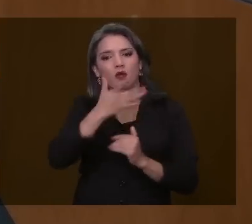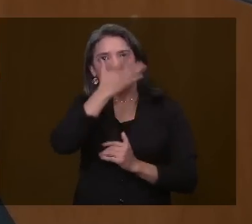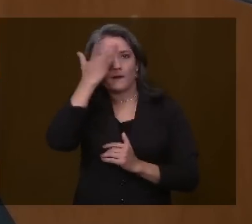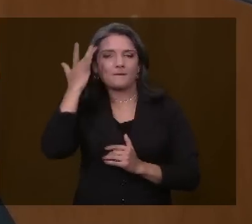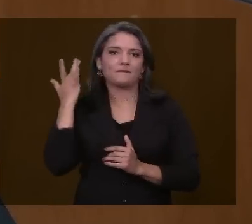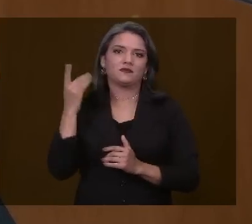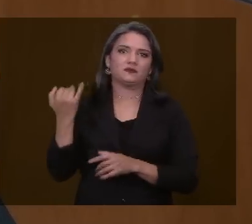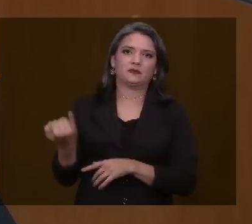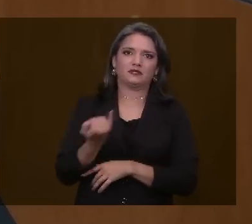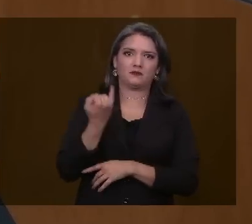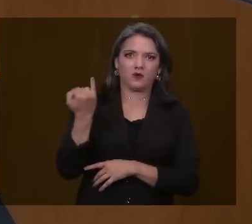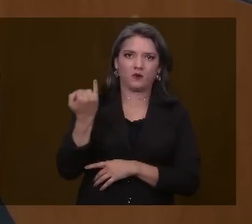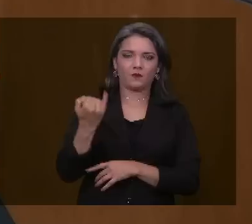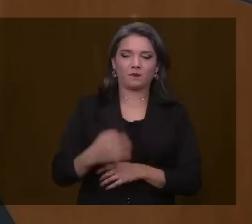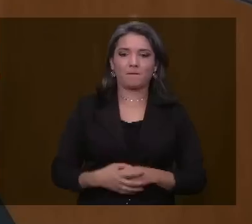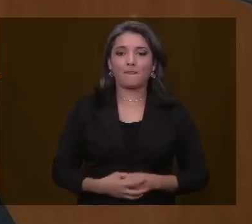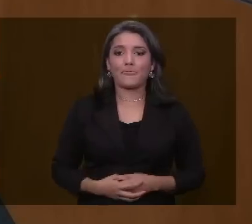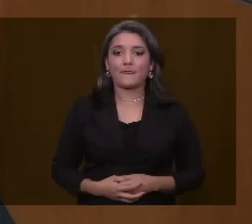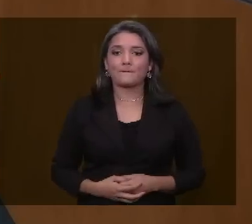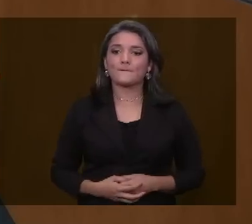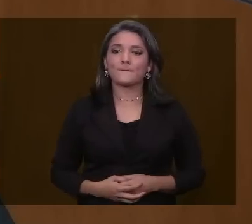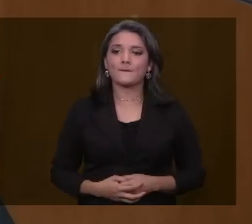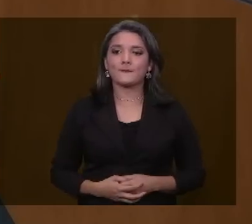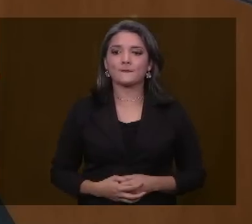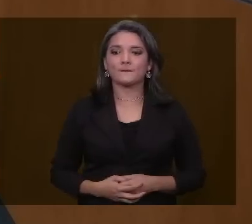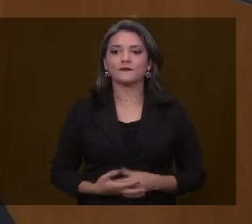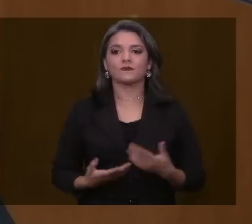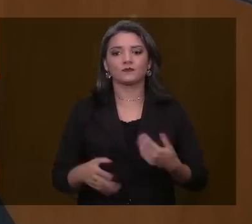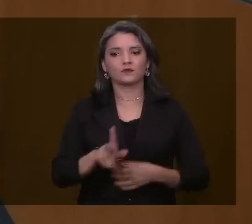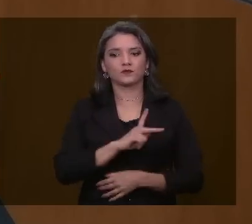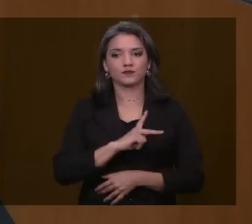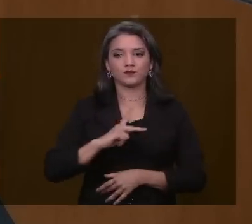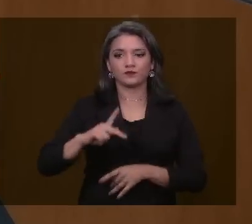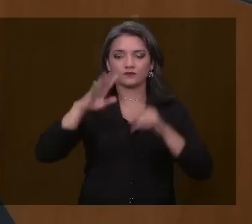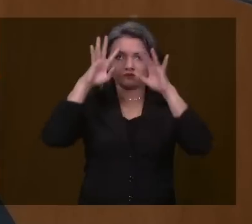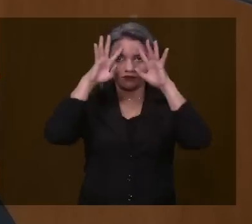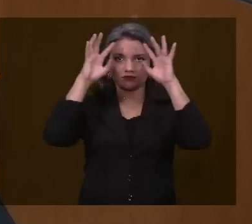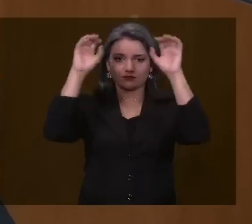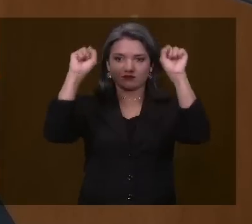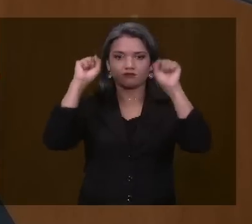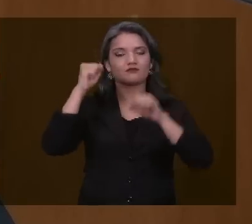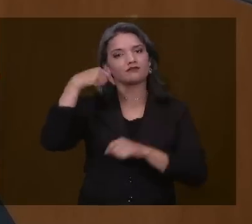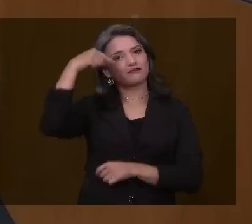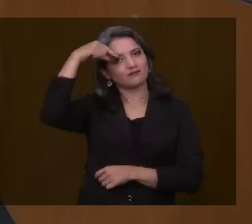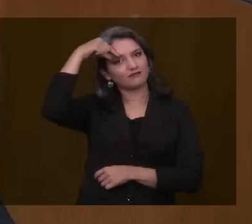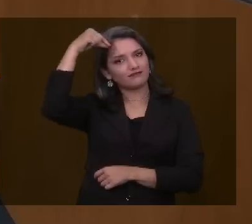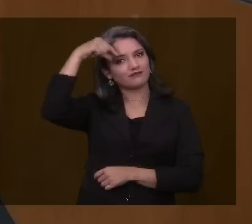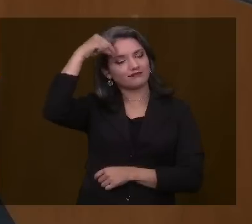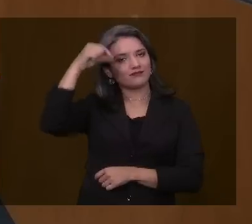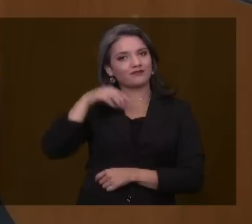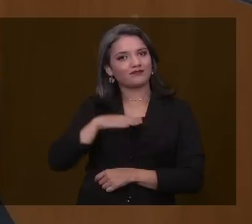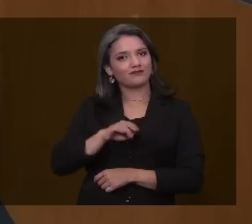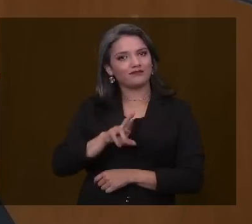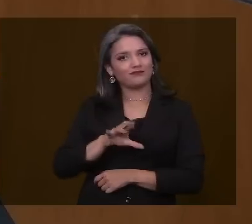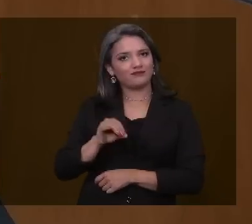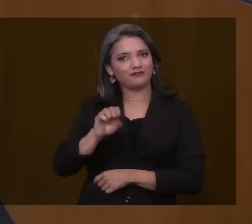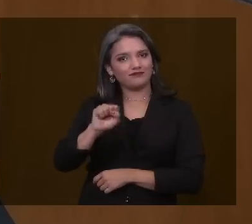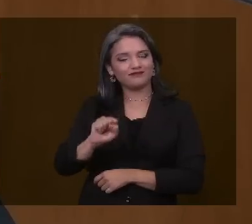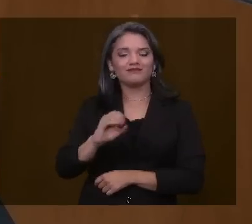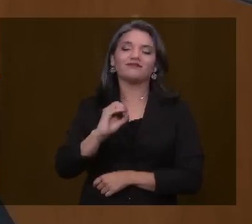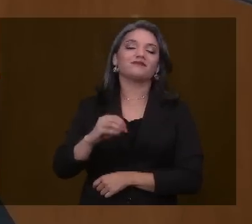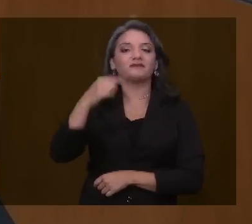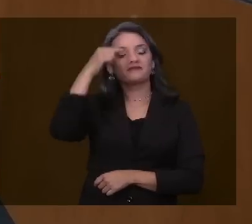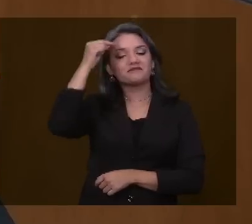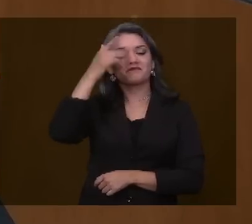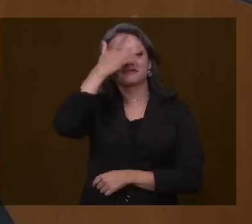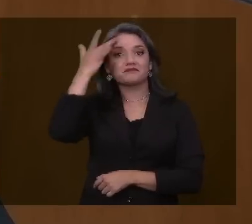angular. Sua Excelência, o presidente do Tribunal, ministro Barroso, é destacado monografista sobre o tema,